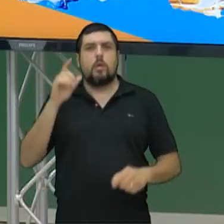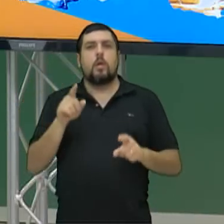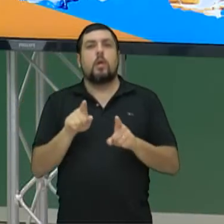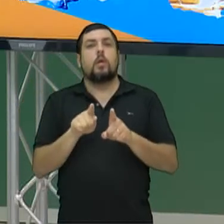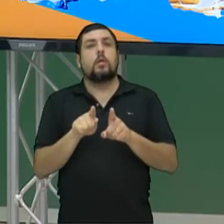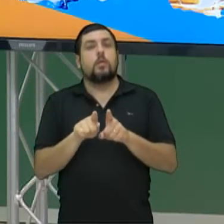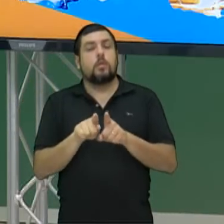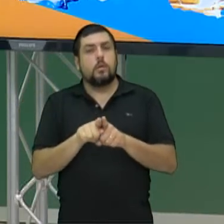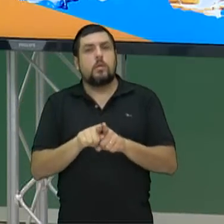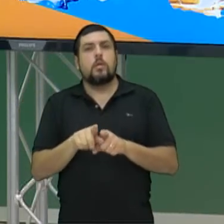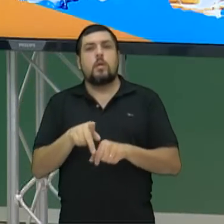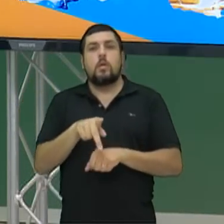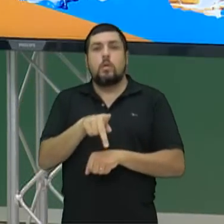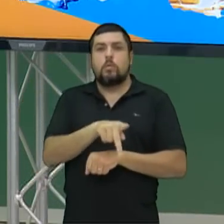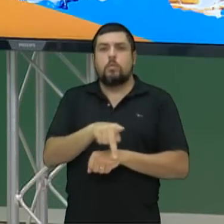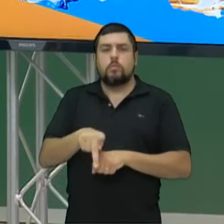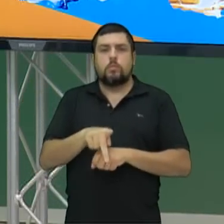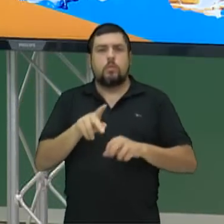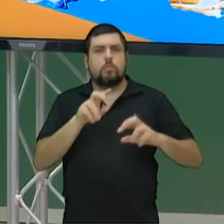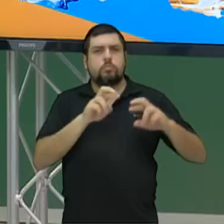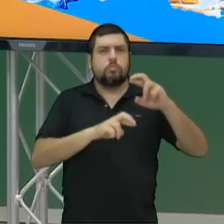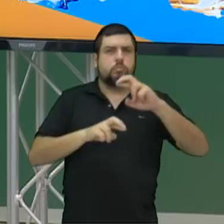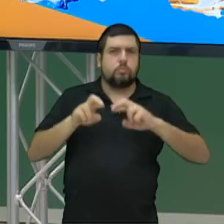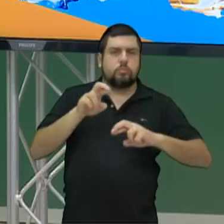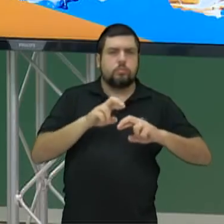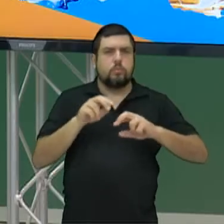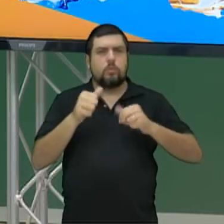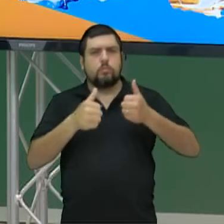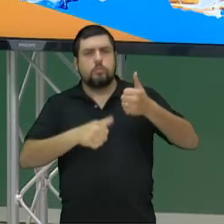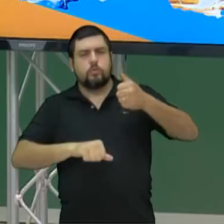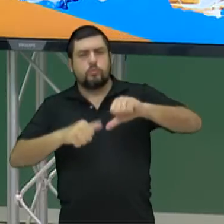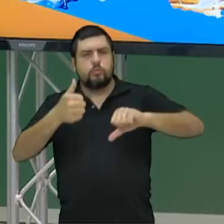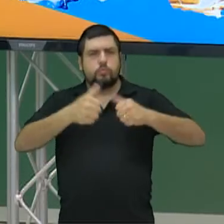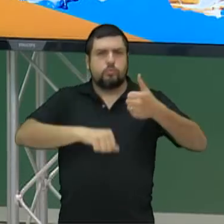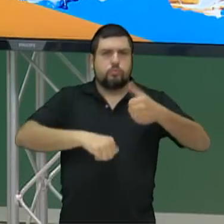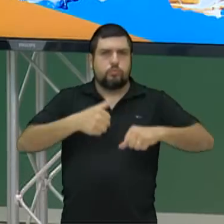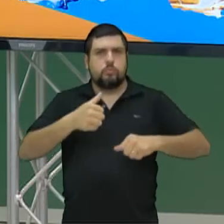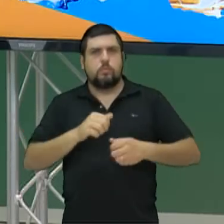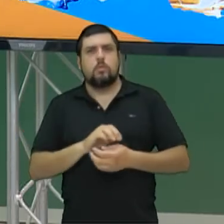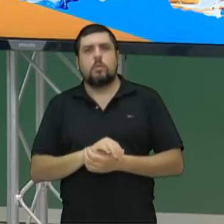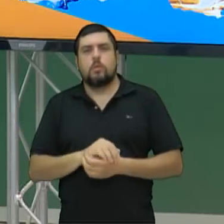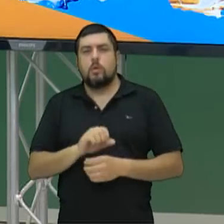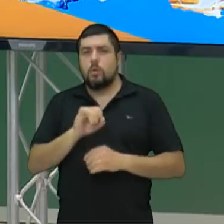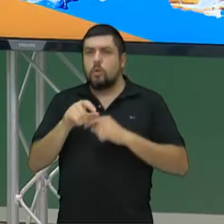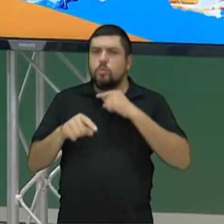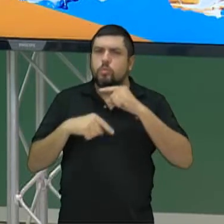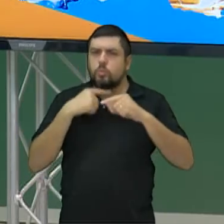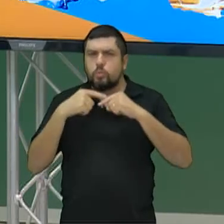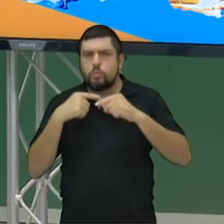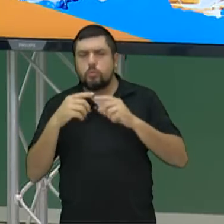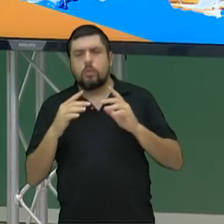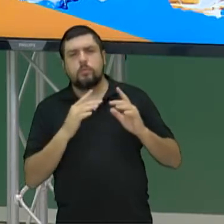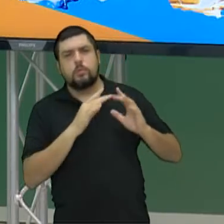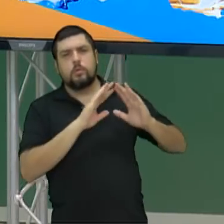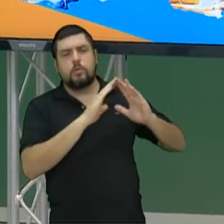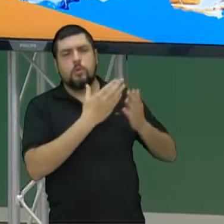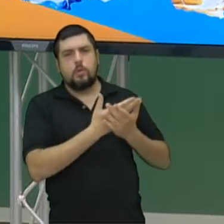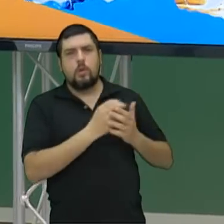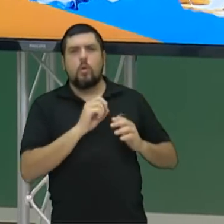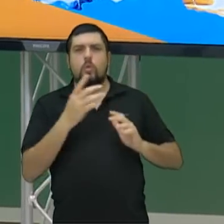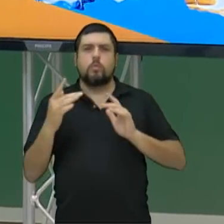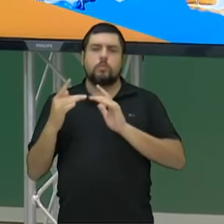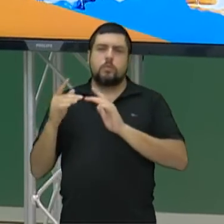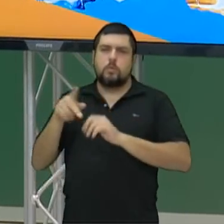certeza, está utilizando para as suas atividades, para as suas avaliações e assim por diante. Qualquer dúvida, entre em contato com a sua escola, com o seu professor, através